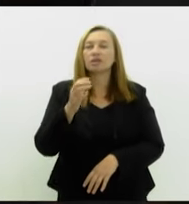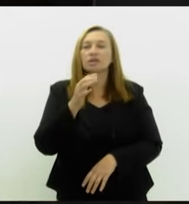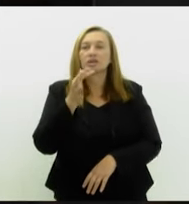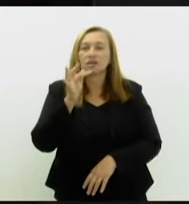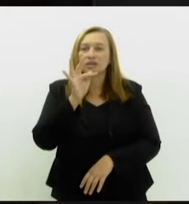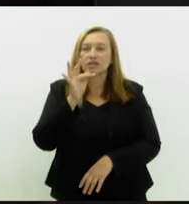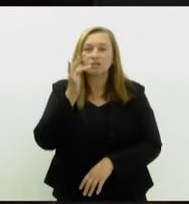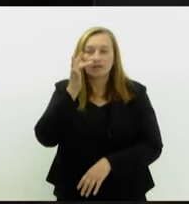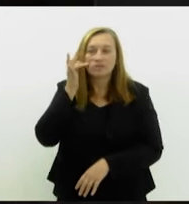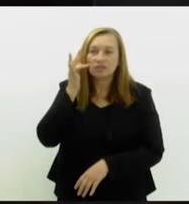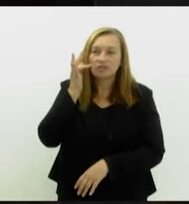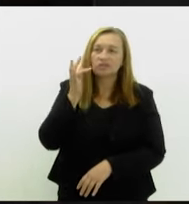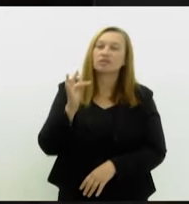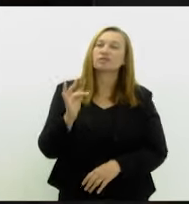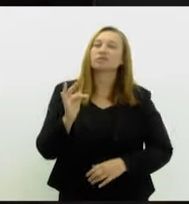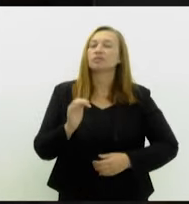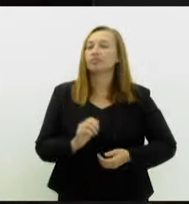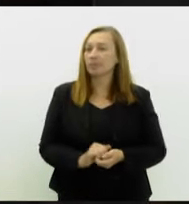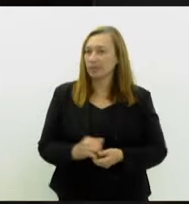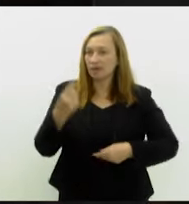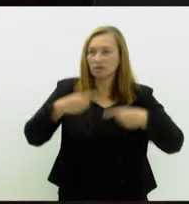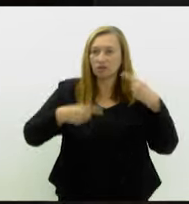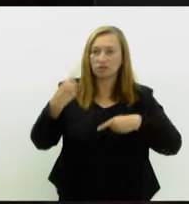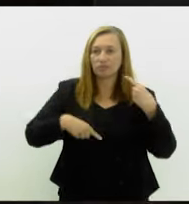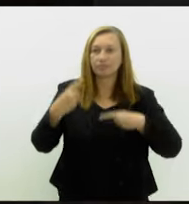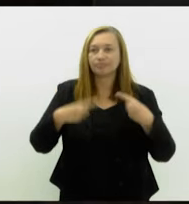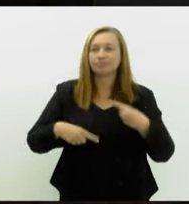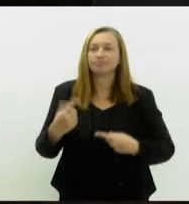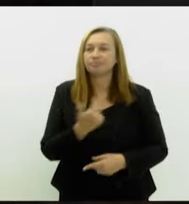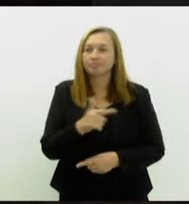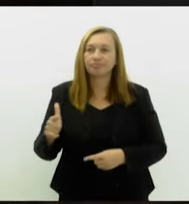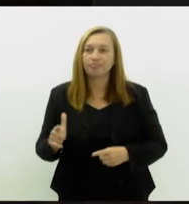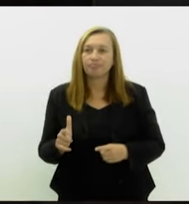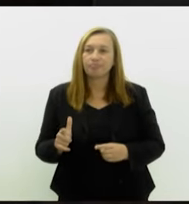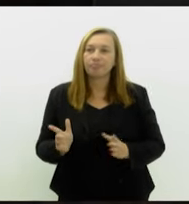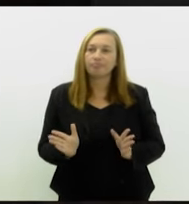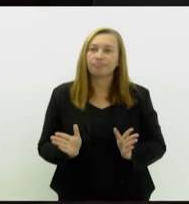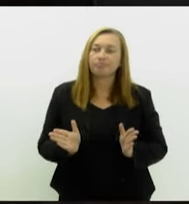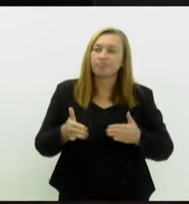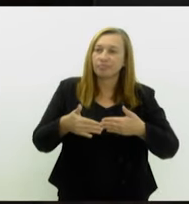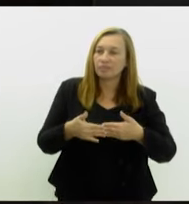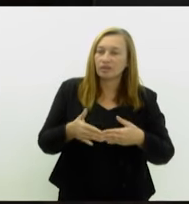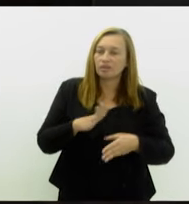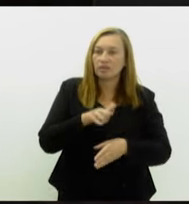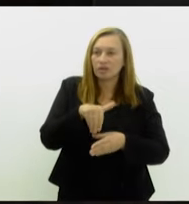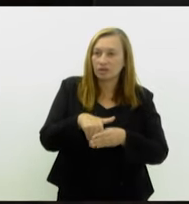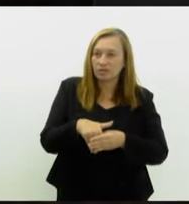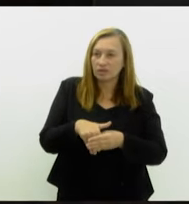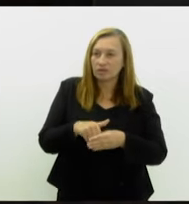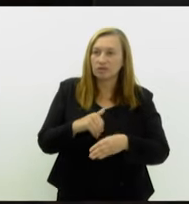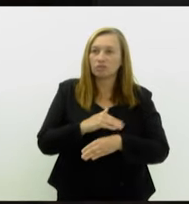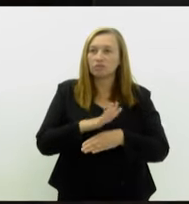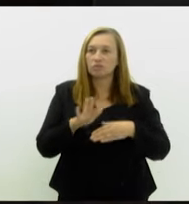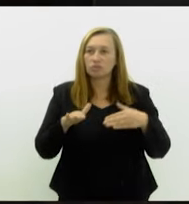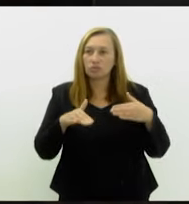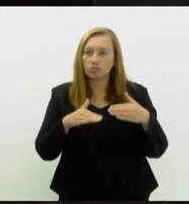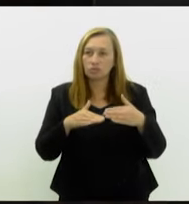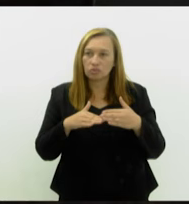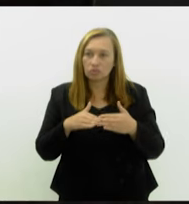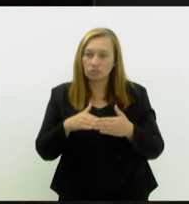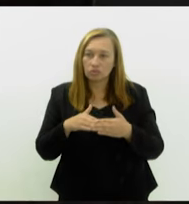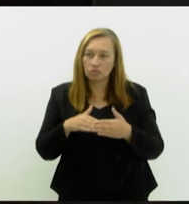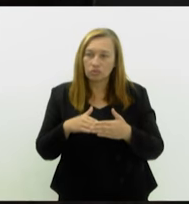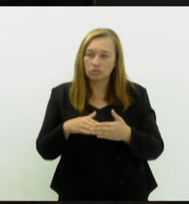Felipe Soares e André Siciliano. Em discussão. Não havendo quem queira discutir, encerrada a discussão, em votação,